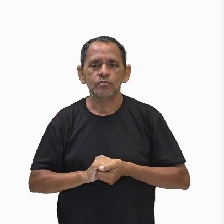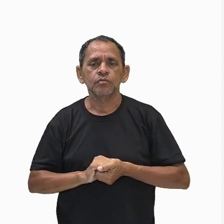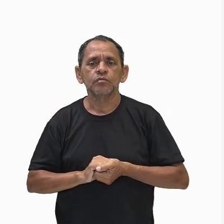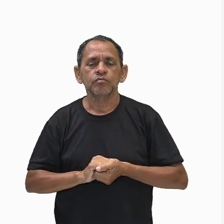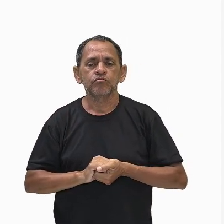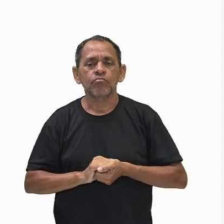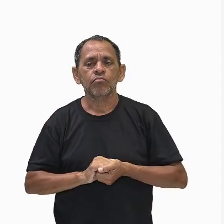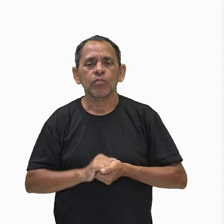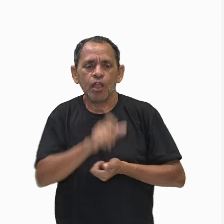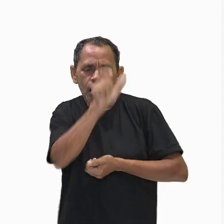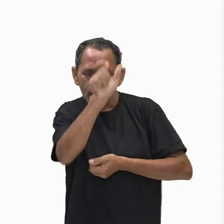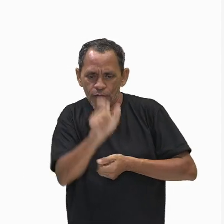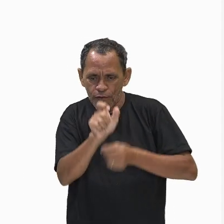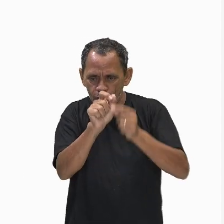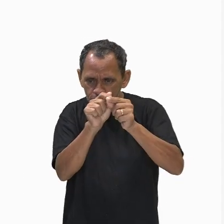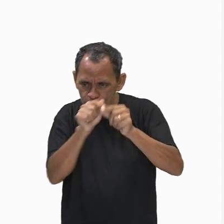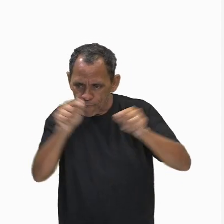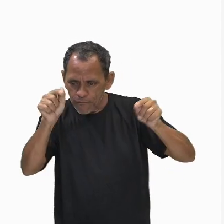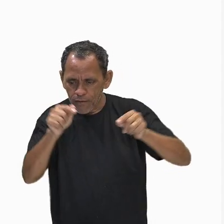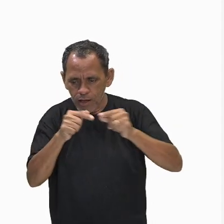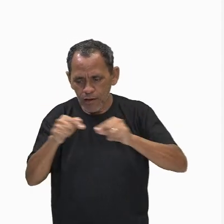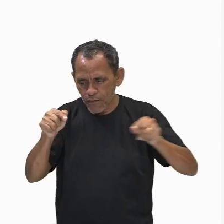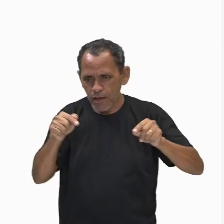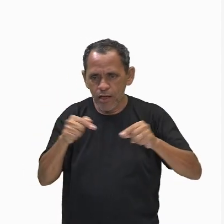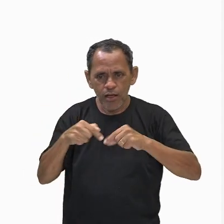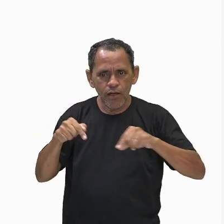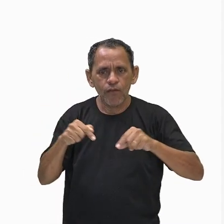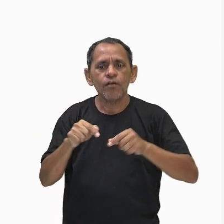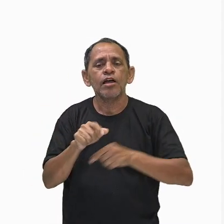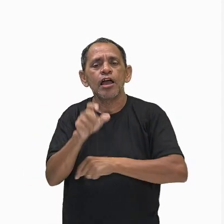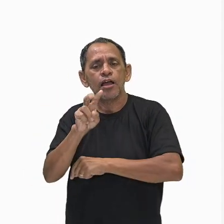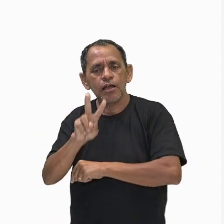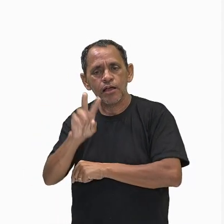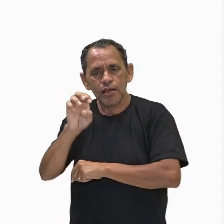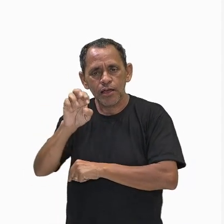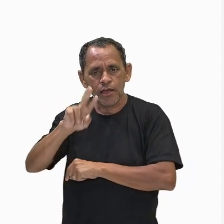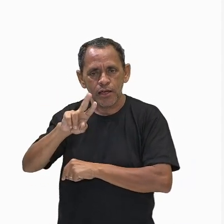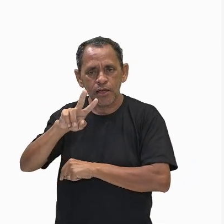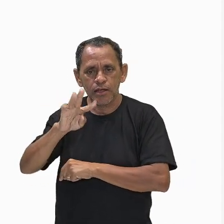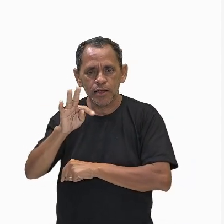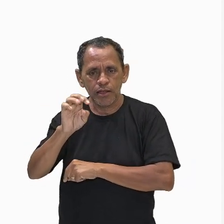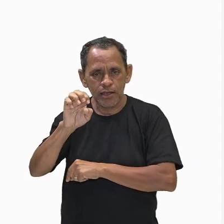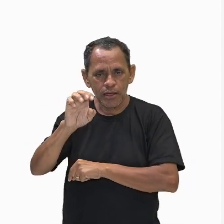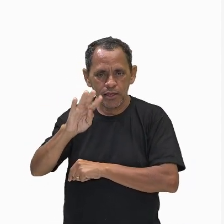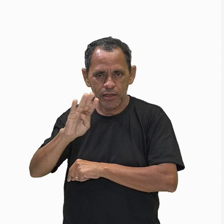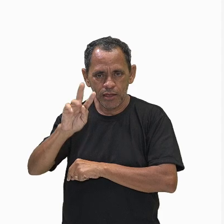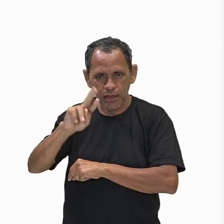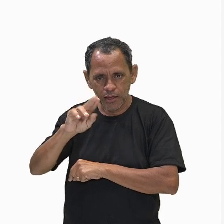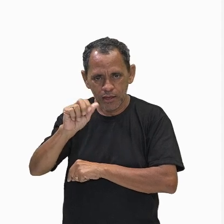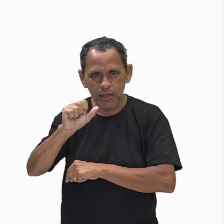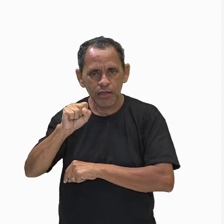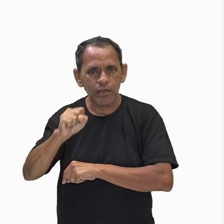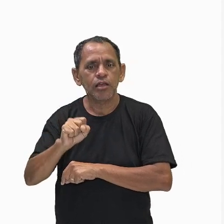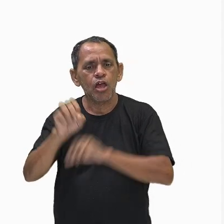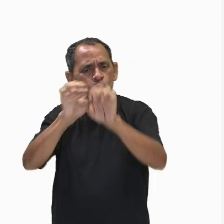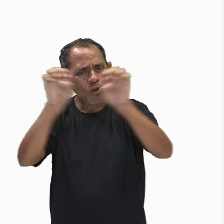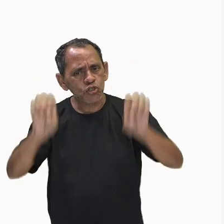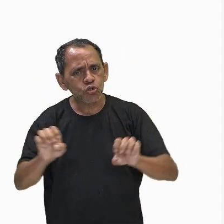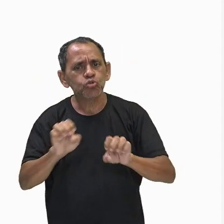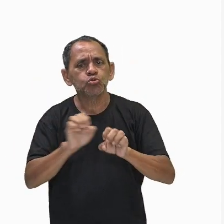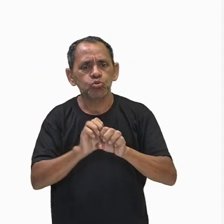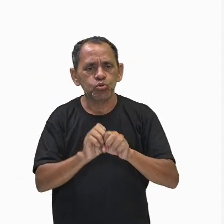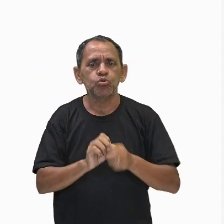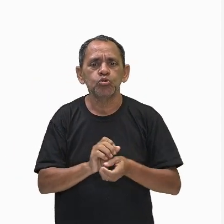seguem essa denominação, uma denominação relacionada aí às partes da medula espinhal. É uma estrutura subordinada ao